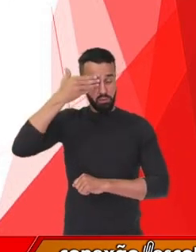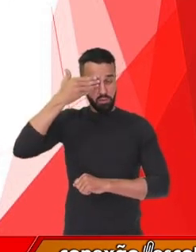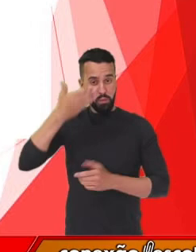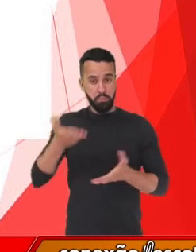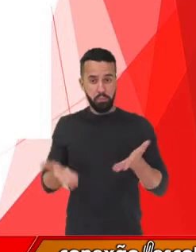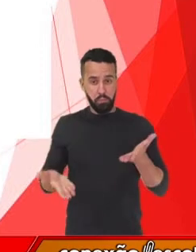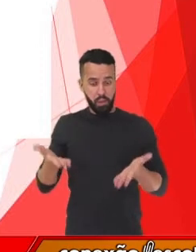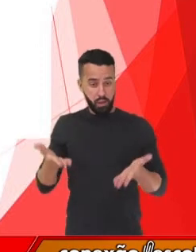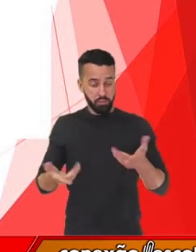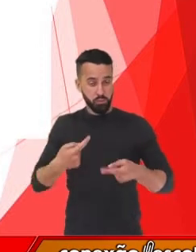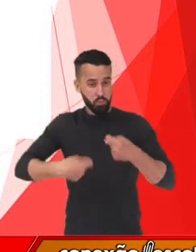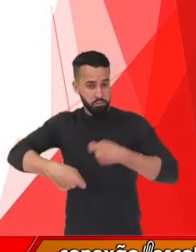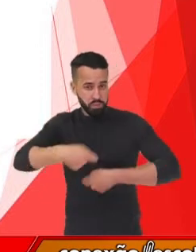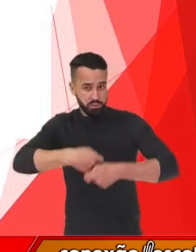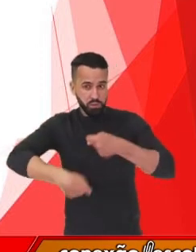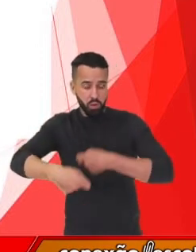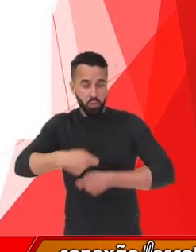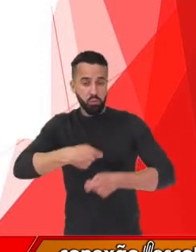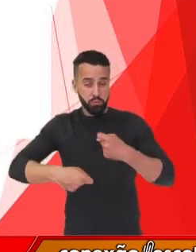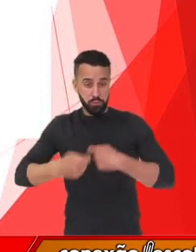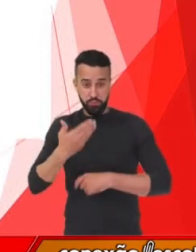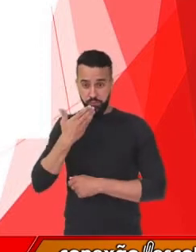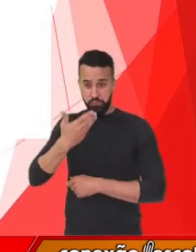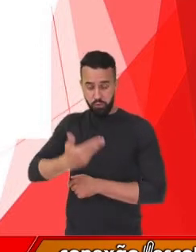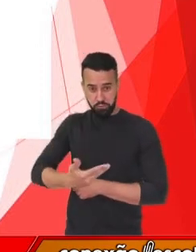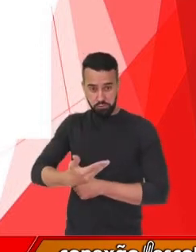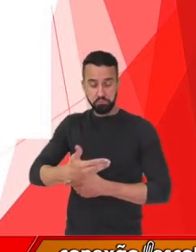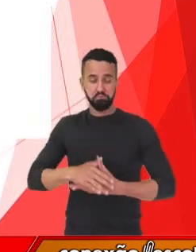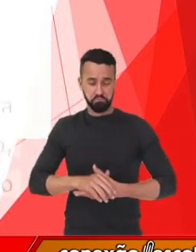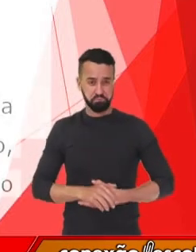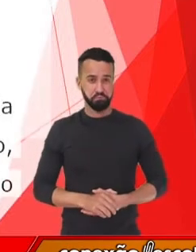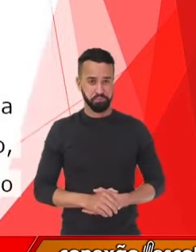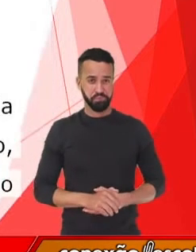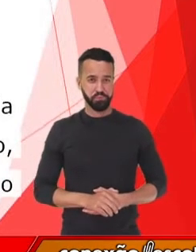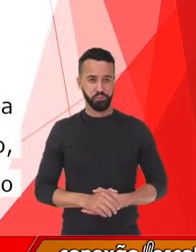e da balança comercial favorável.